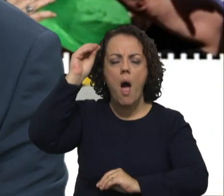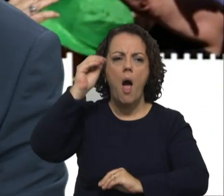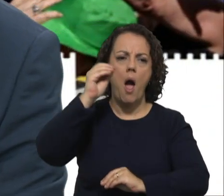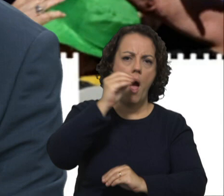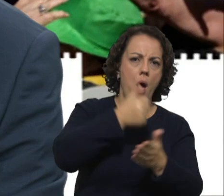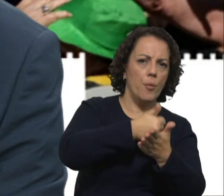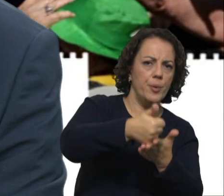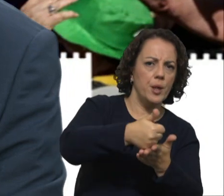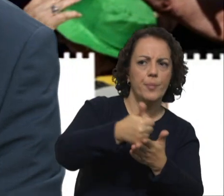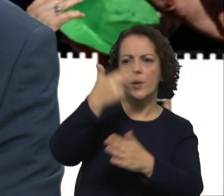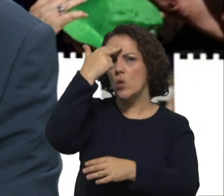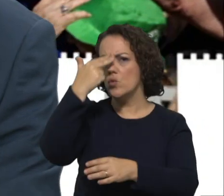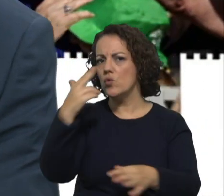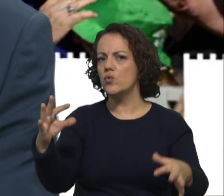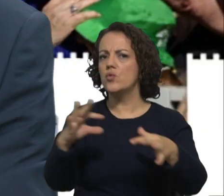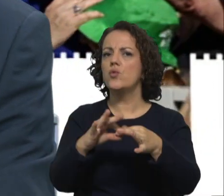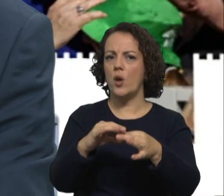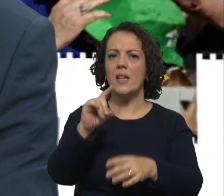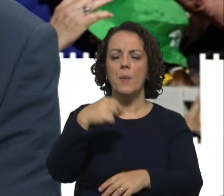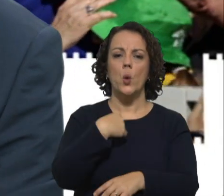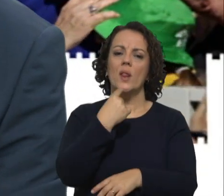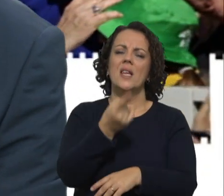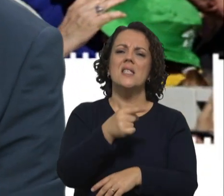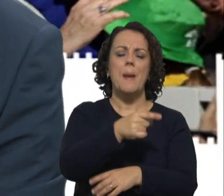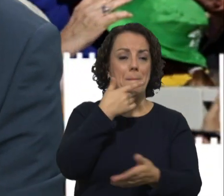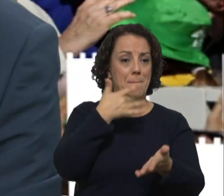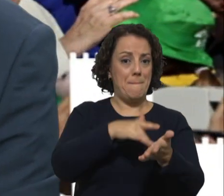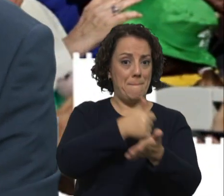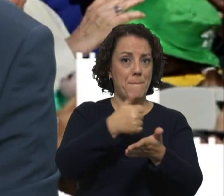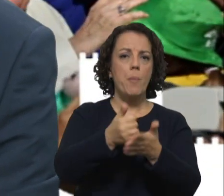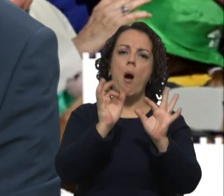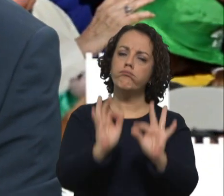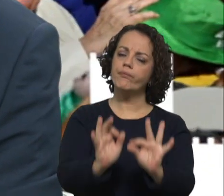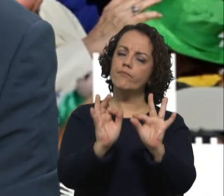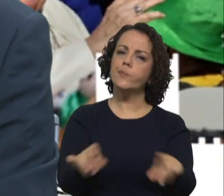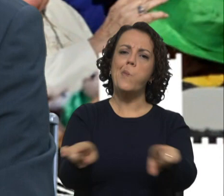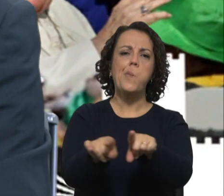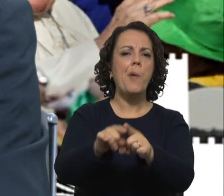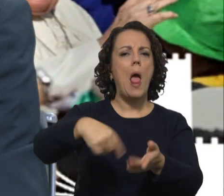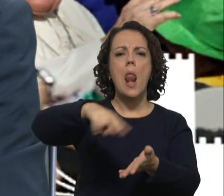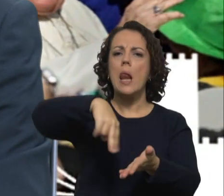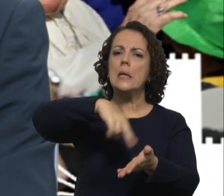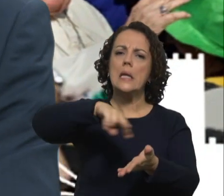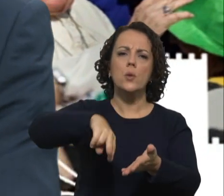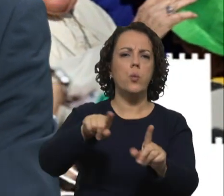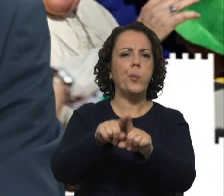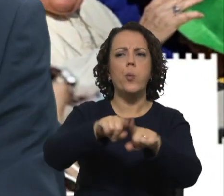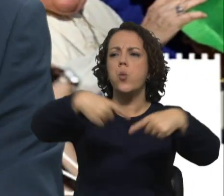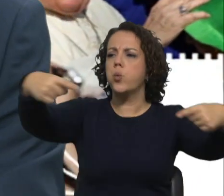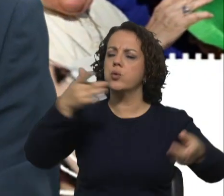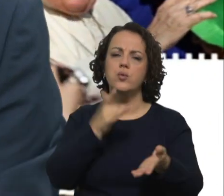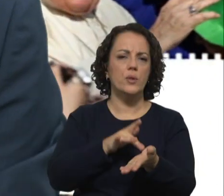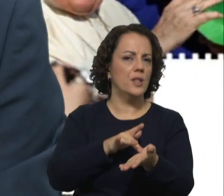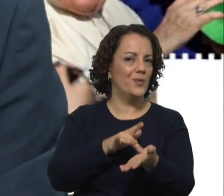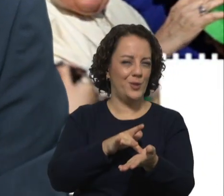do que significa dizer que a Bíblia é literatura. E, portanto, provavelmente a Bíblia não vai ter a razão que alguma